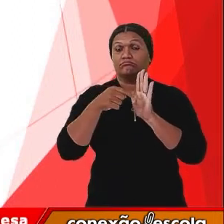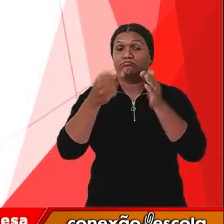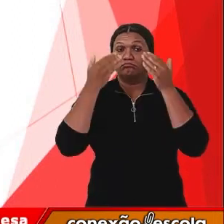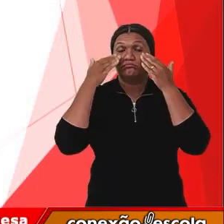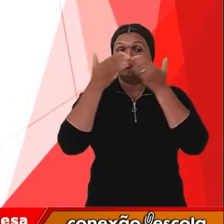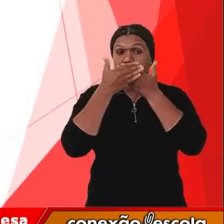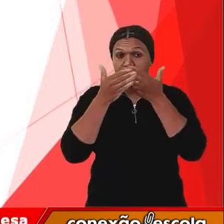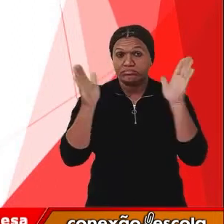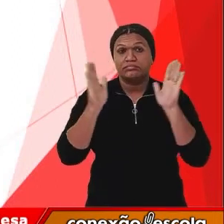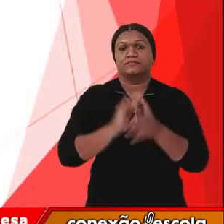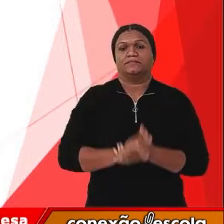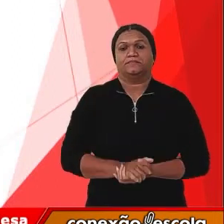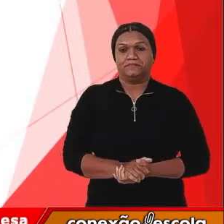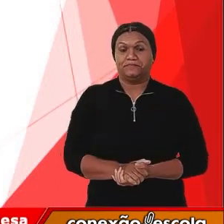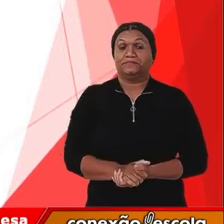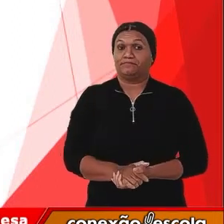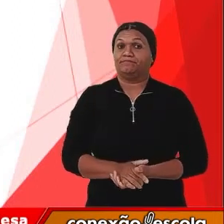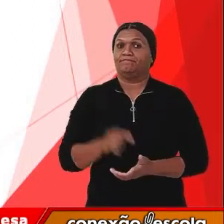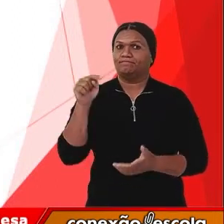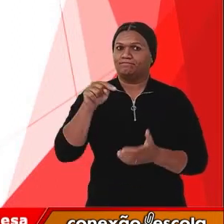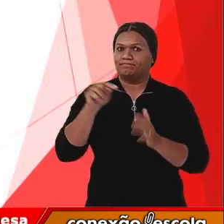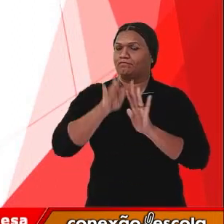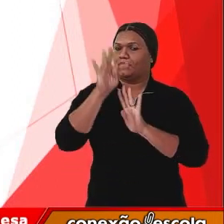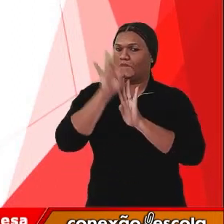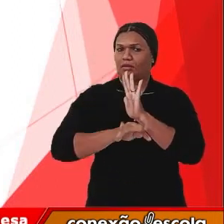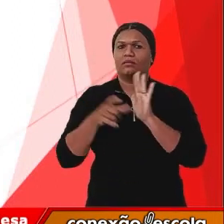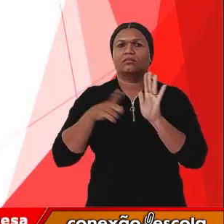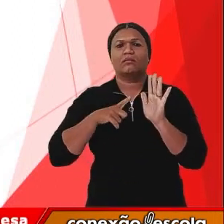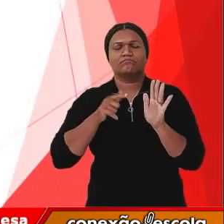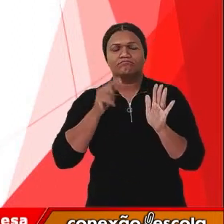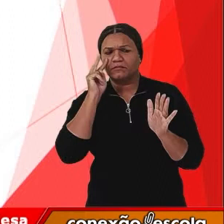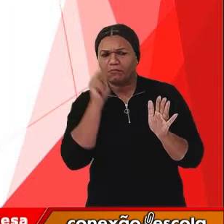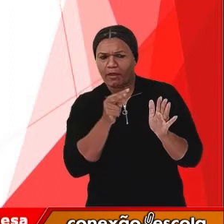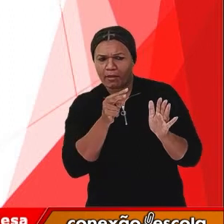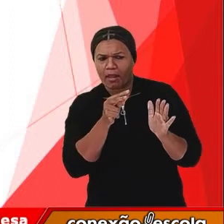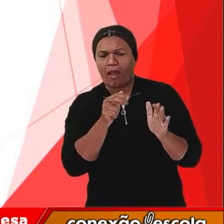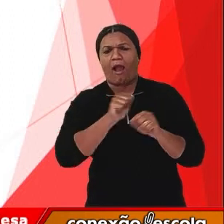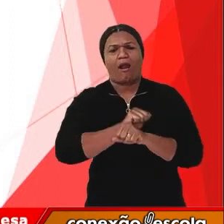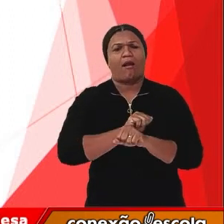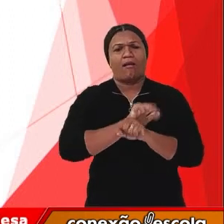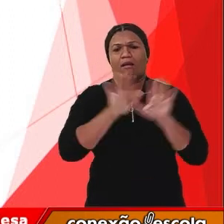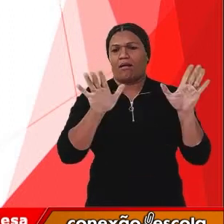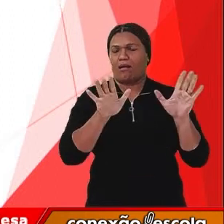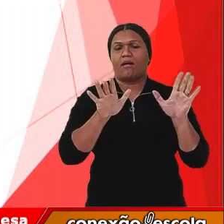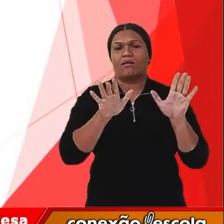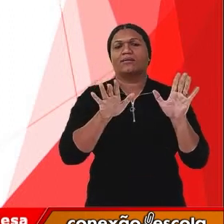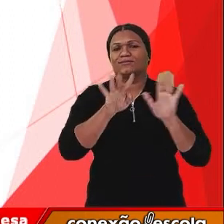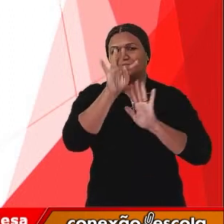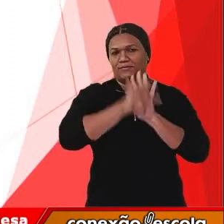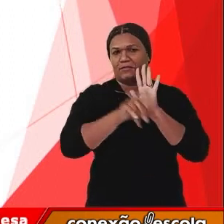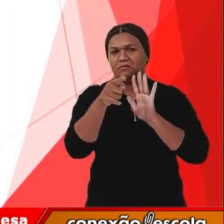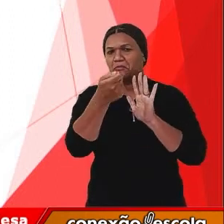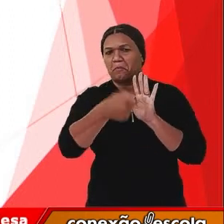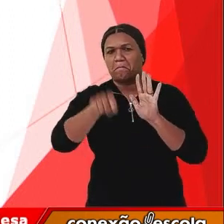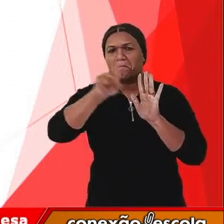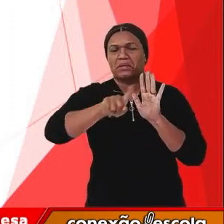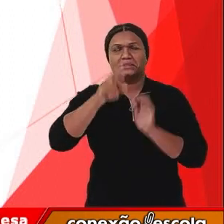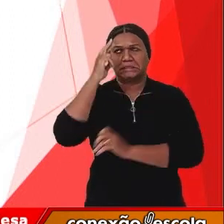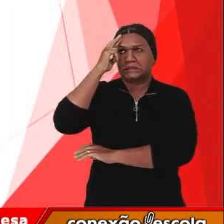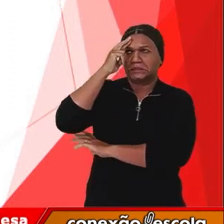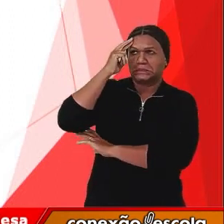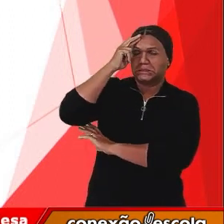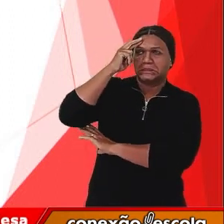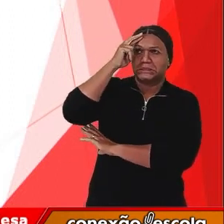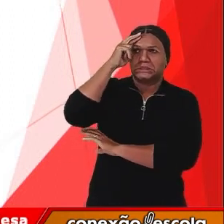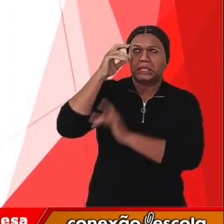texto bem elas estão na superfície do texto Ou seja você não precisa fazer muitas